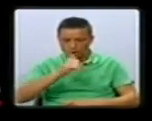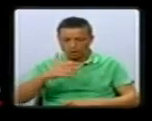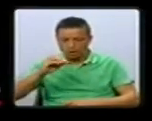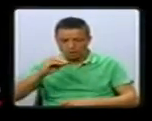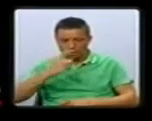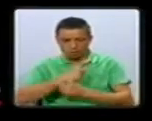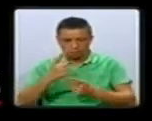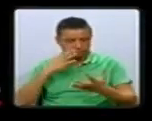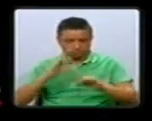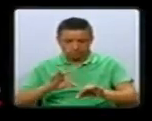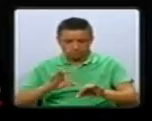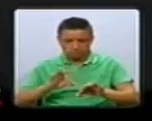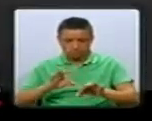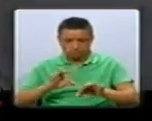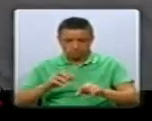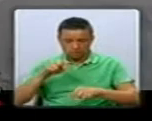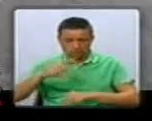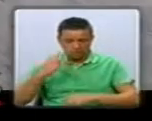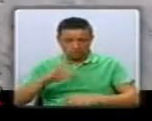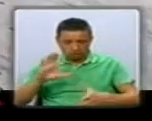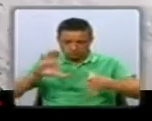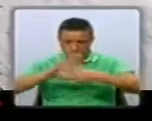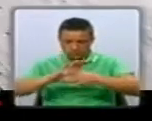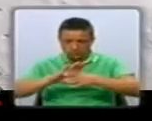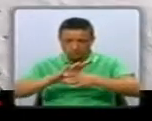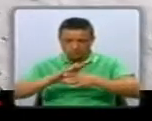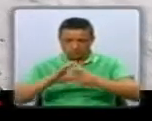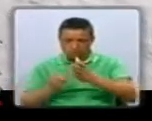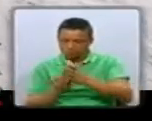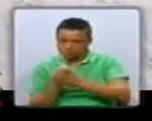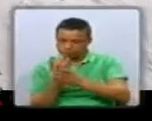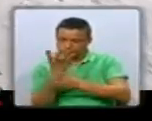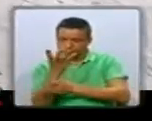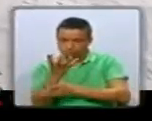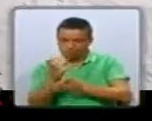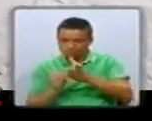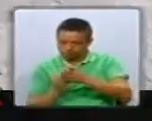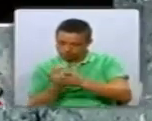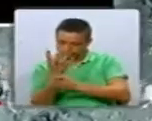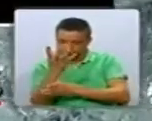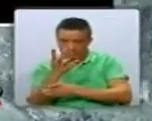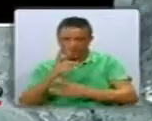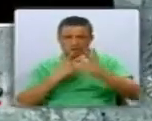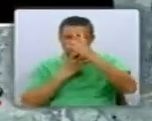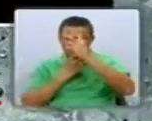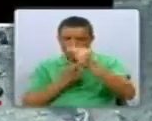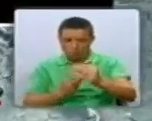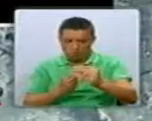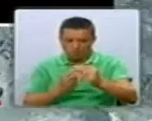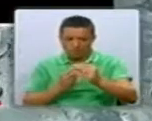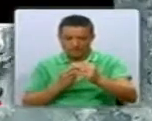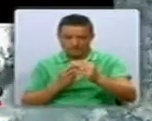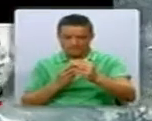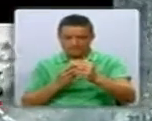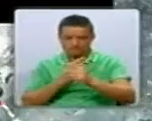uma razão simples. Aquele tório pensa-se terá uma origem vulcânica. O que é que nós conhecemos do vulcanismo da Lua? Bom, é um